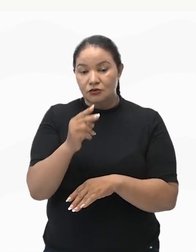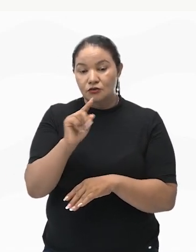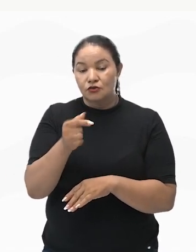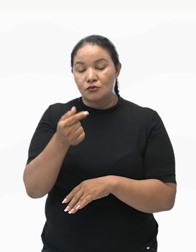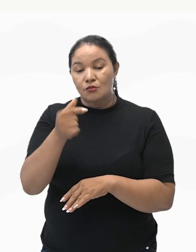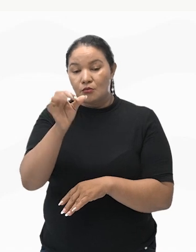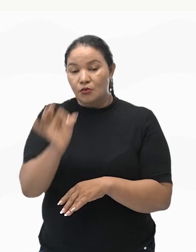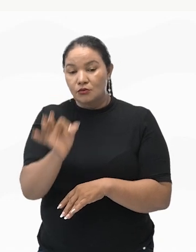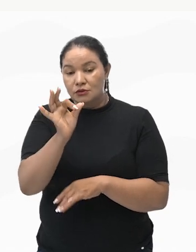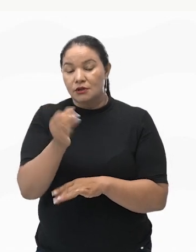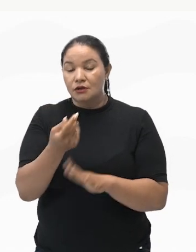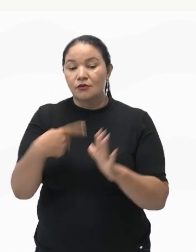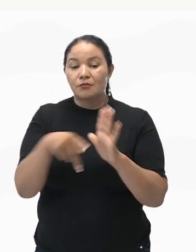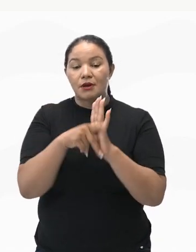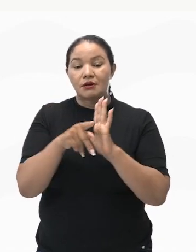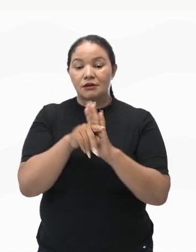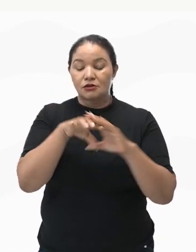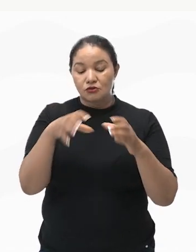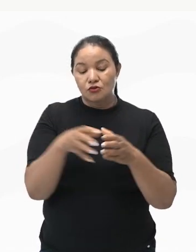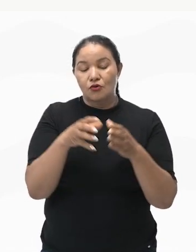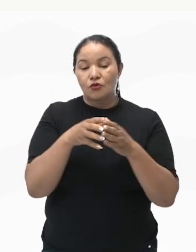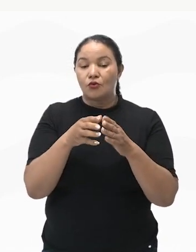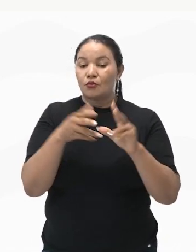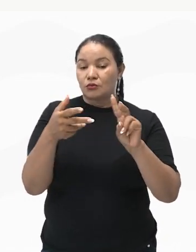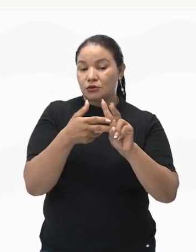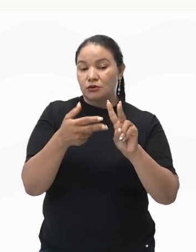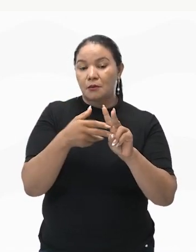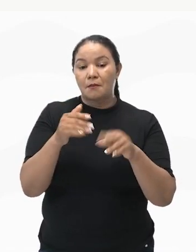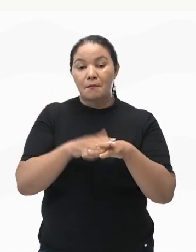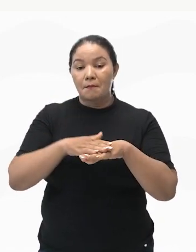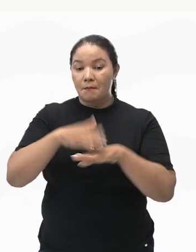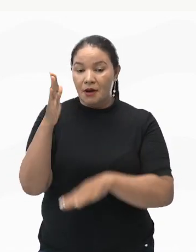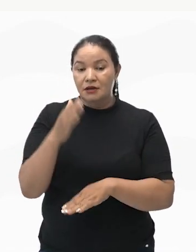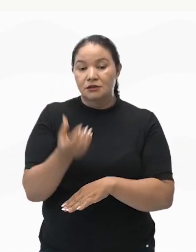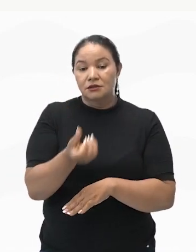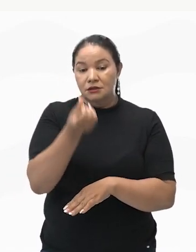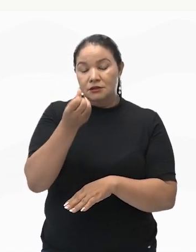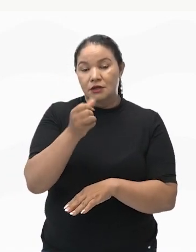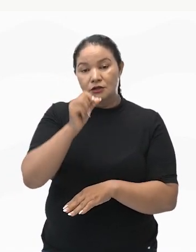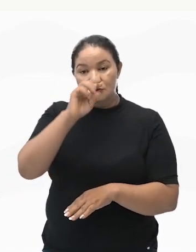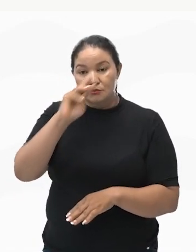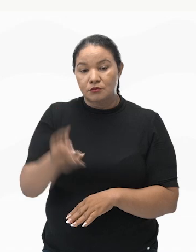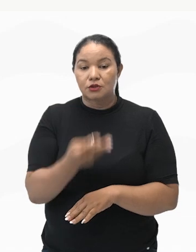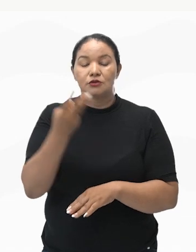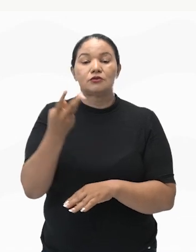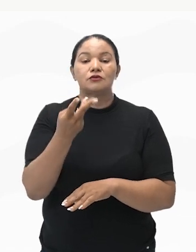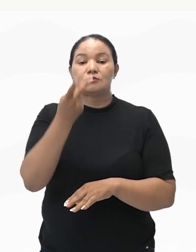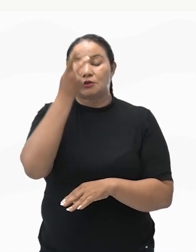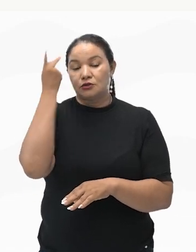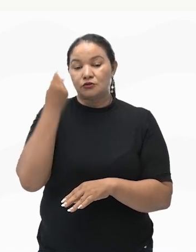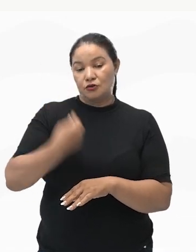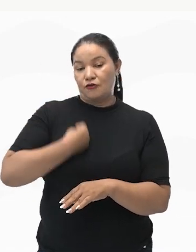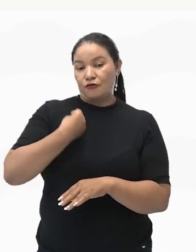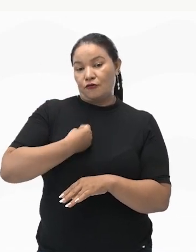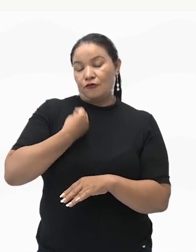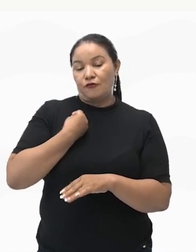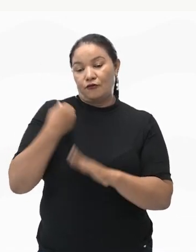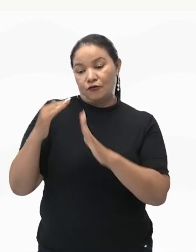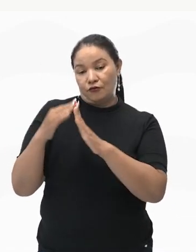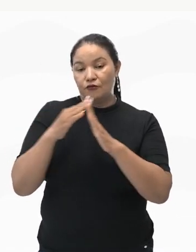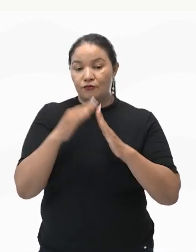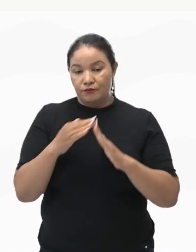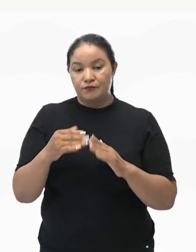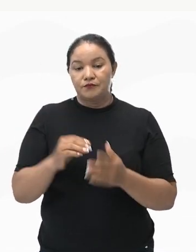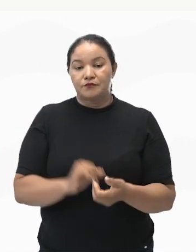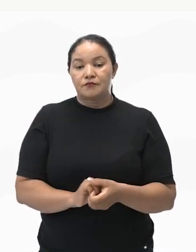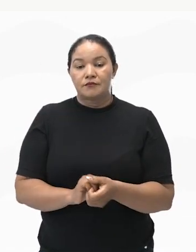pertencem a etnias indígenas. Isso é mais de 6 milhões de pessoas vivendo nesse país. Mas tanto na Bolívia, quanto no